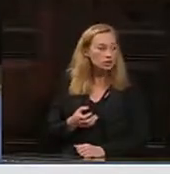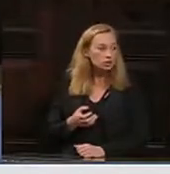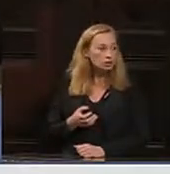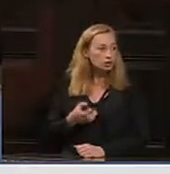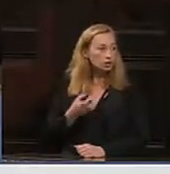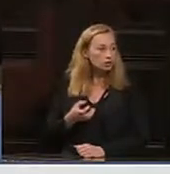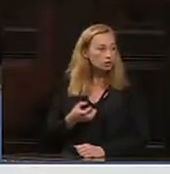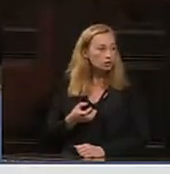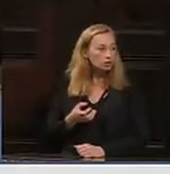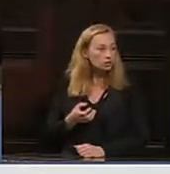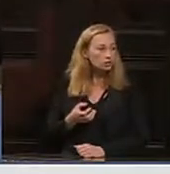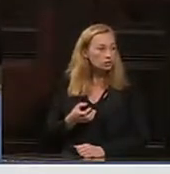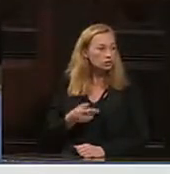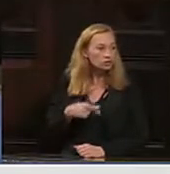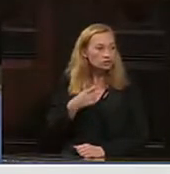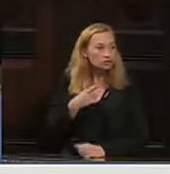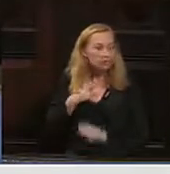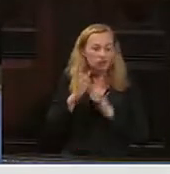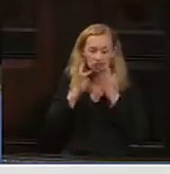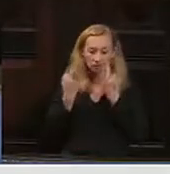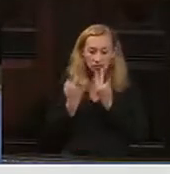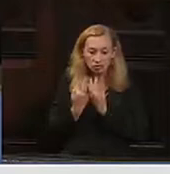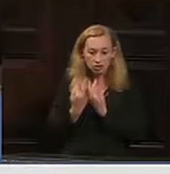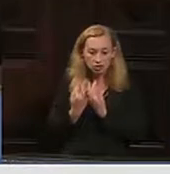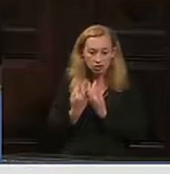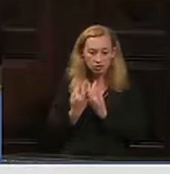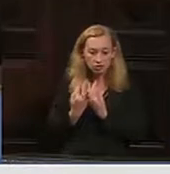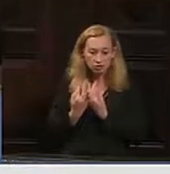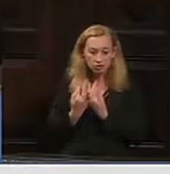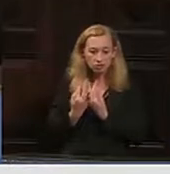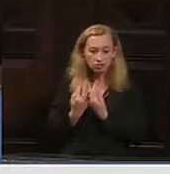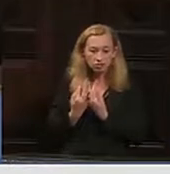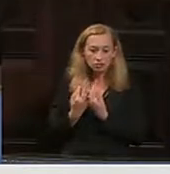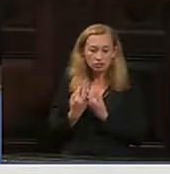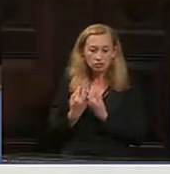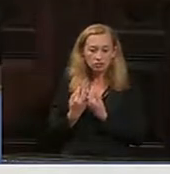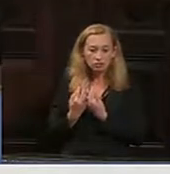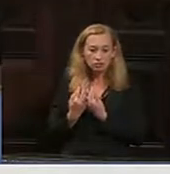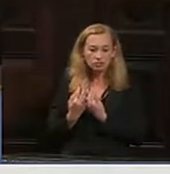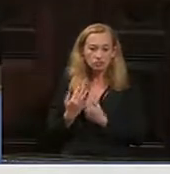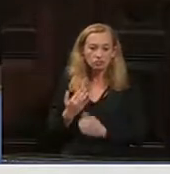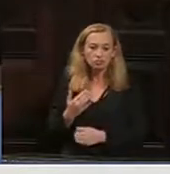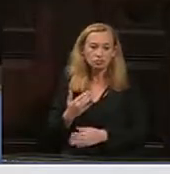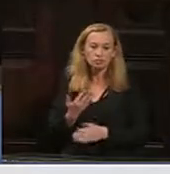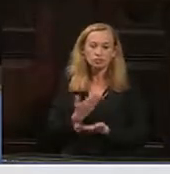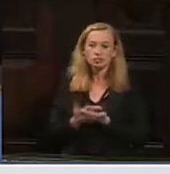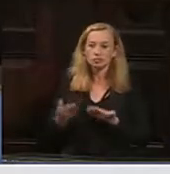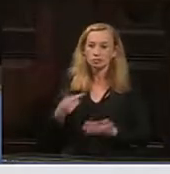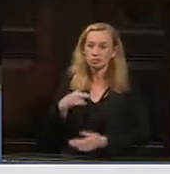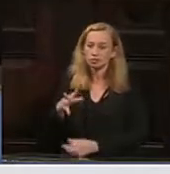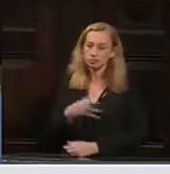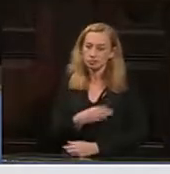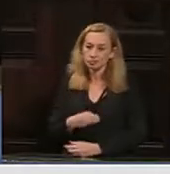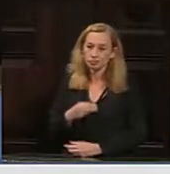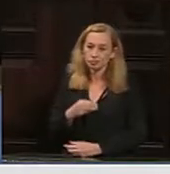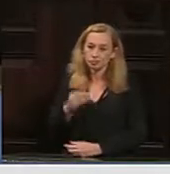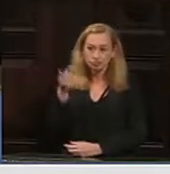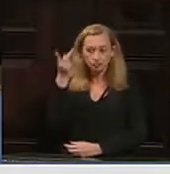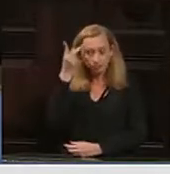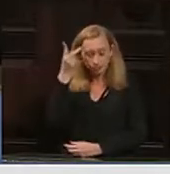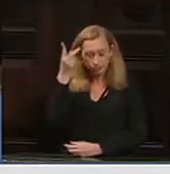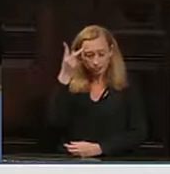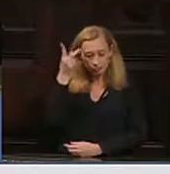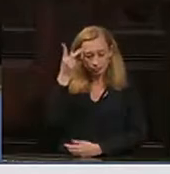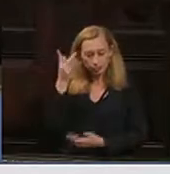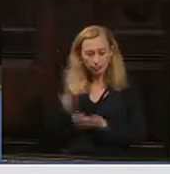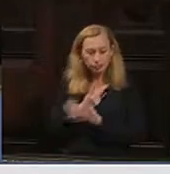aos familiares dos parentes de São Paulo, aquela tragédia que aconteceu lá no, na escola,